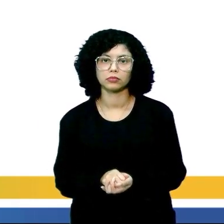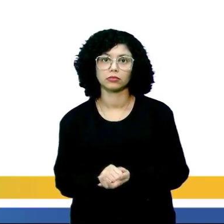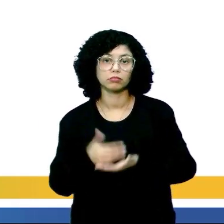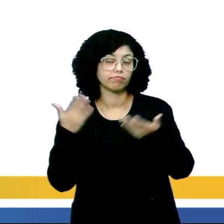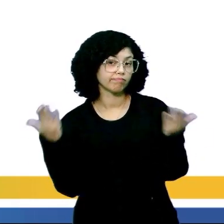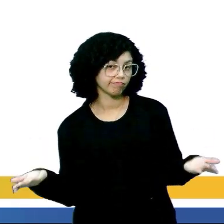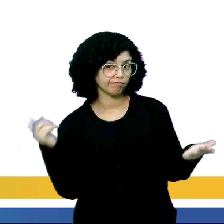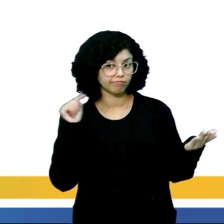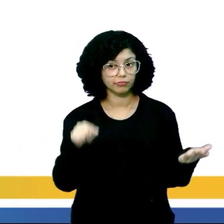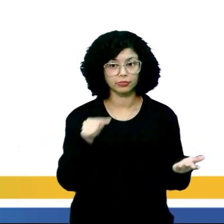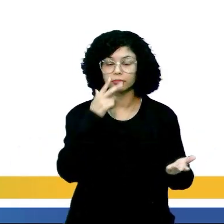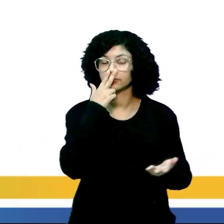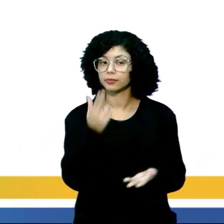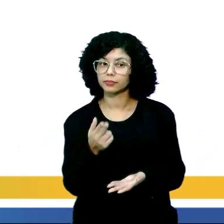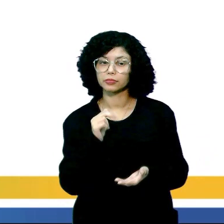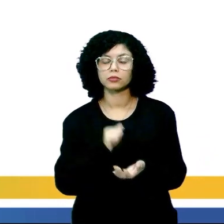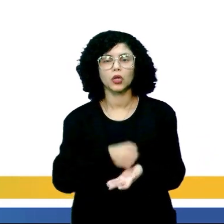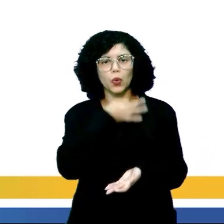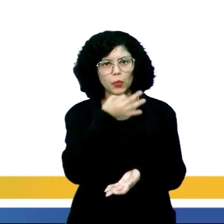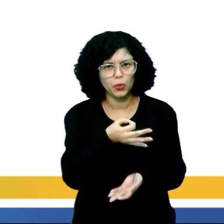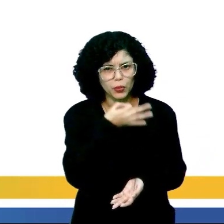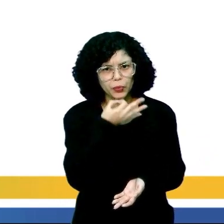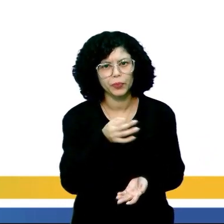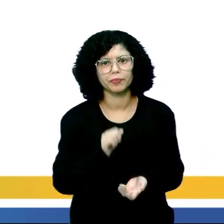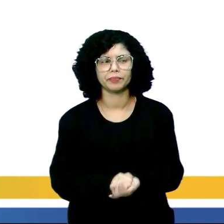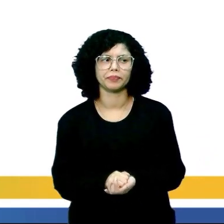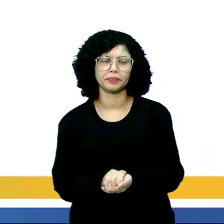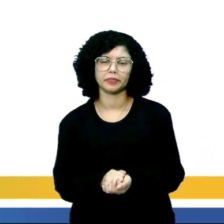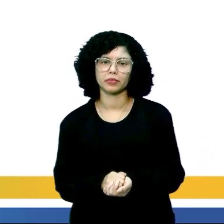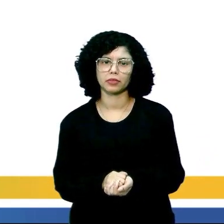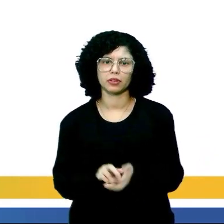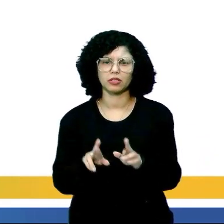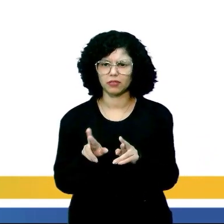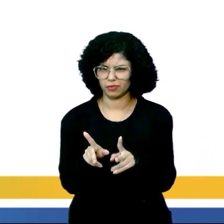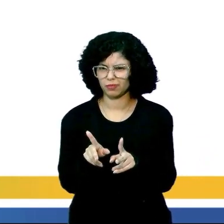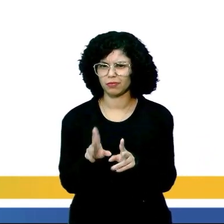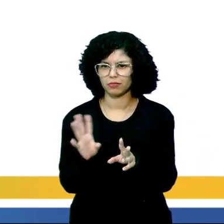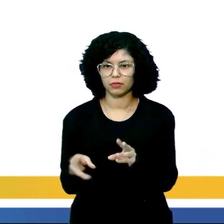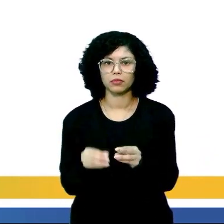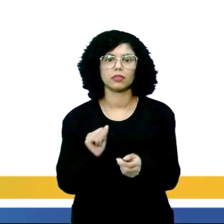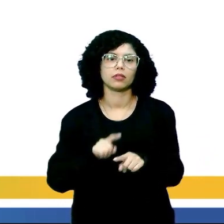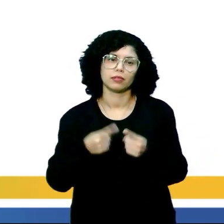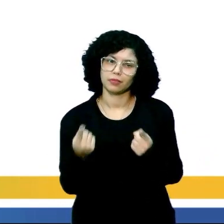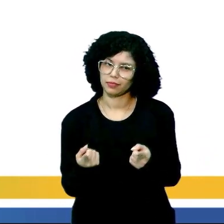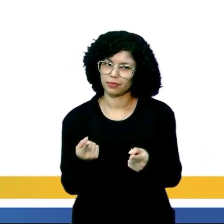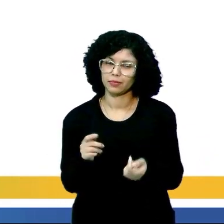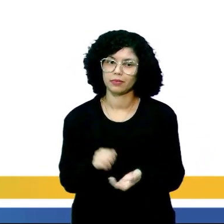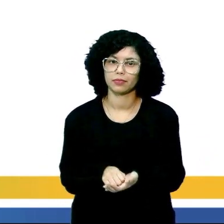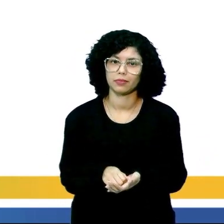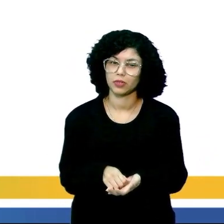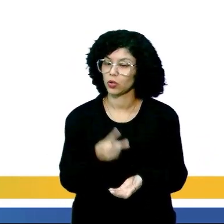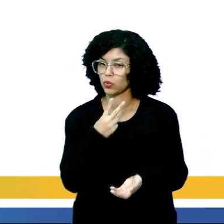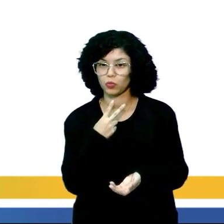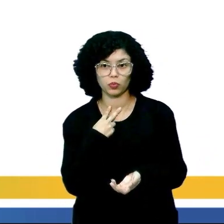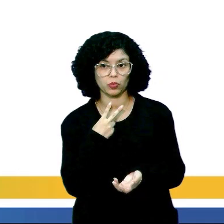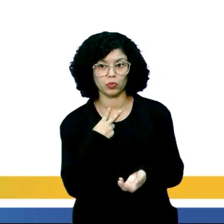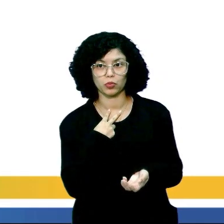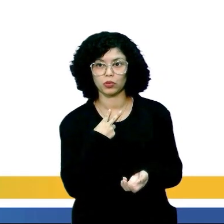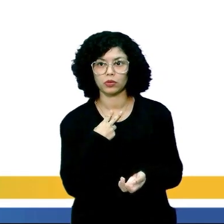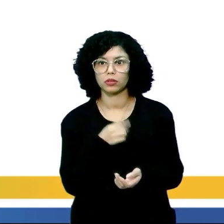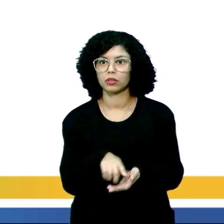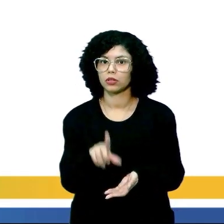reconciliação. Parece uma opinião bem completa, né? Aí, mas a gente não pode identificar